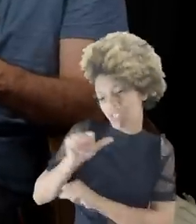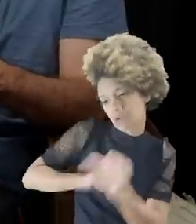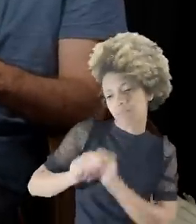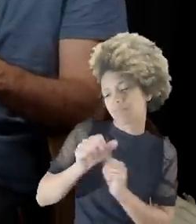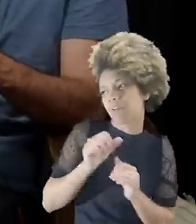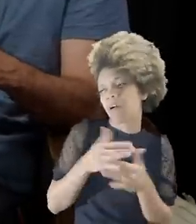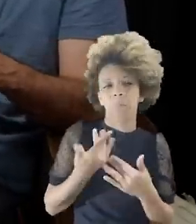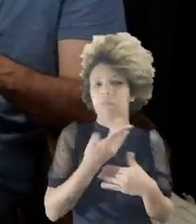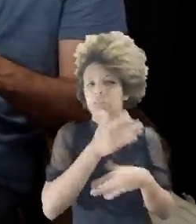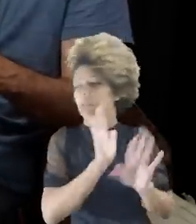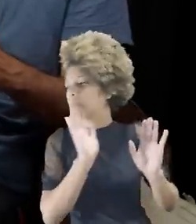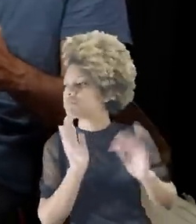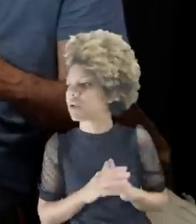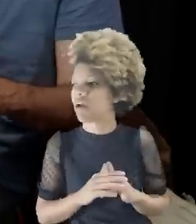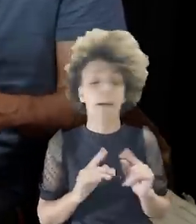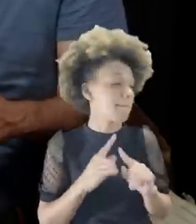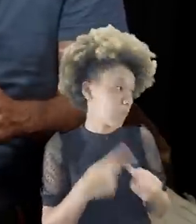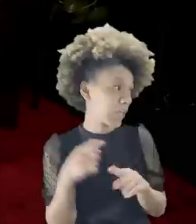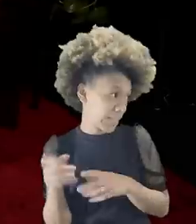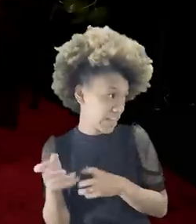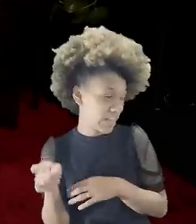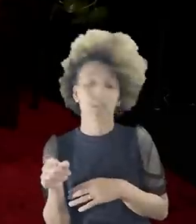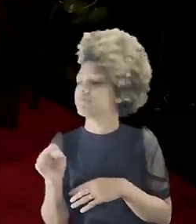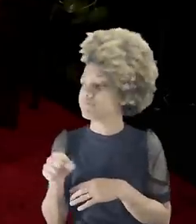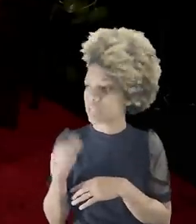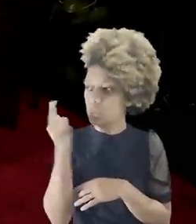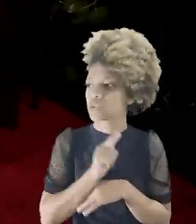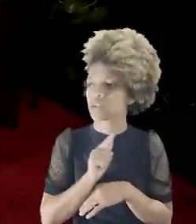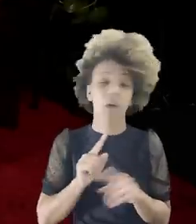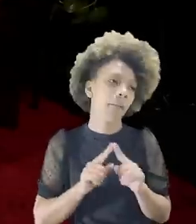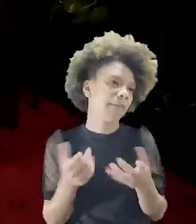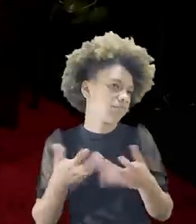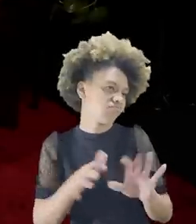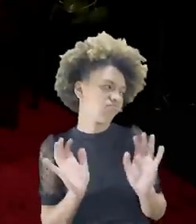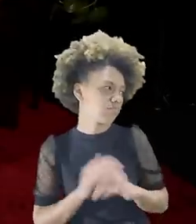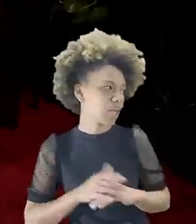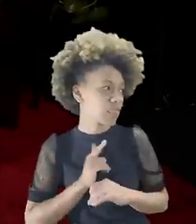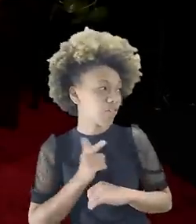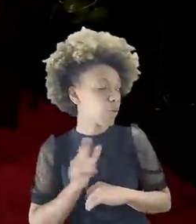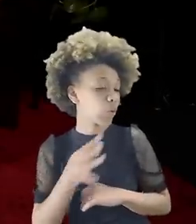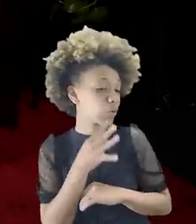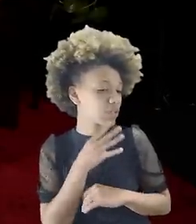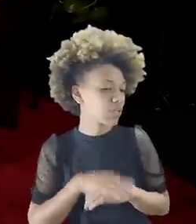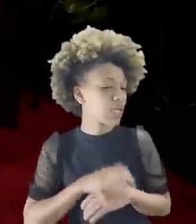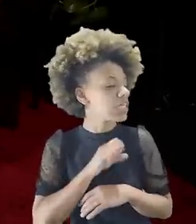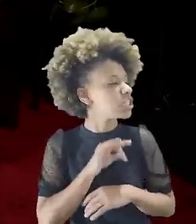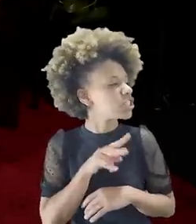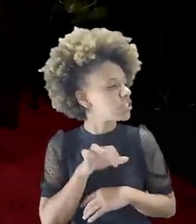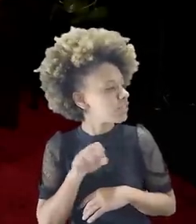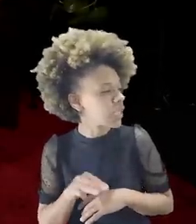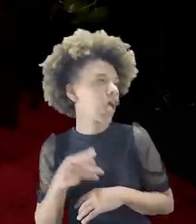e conseguiu mandou lá o vladd de ivati mais um porque queria ele queria ele conseguiu tudo bem mas aí não é considerado teve algum outro assim que você conhece